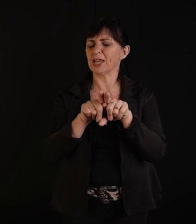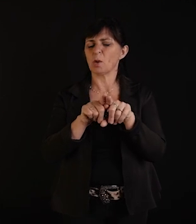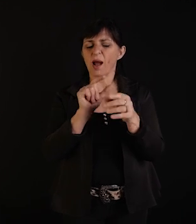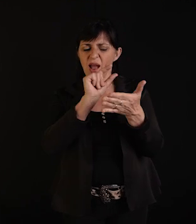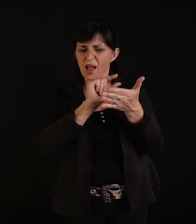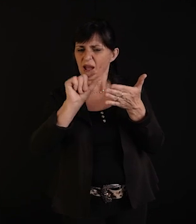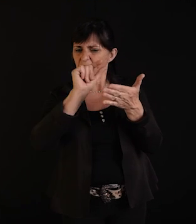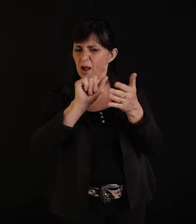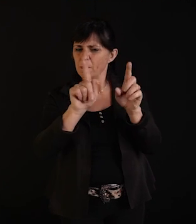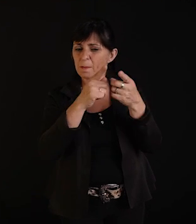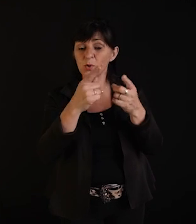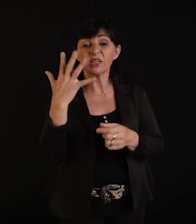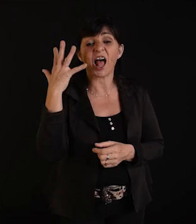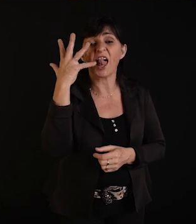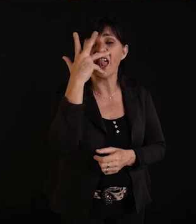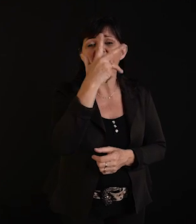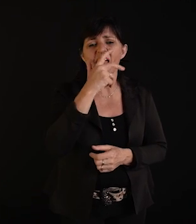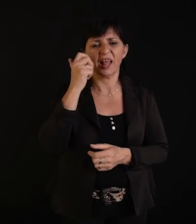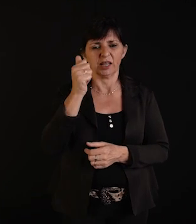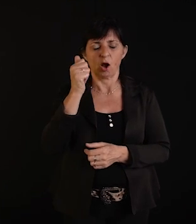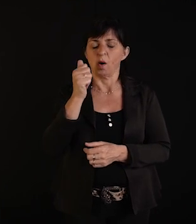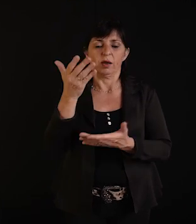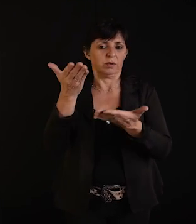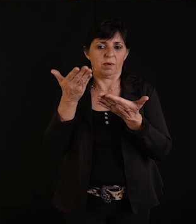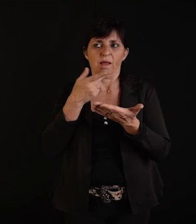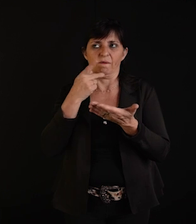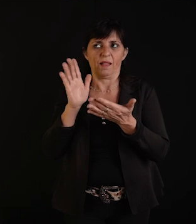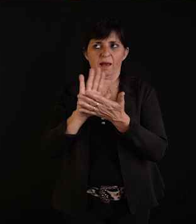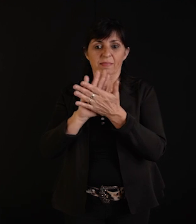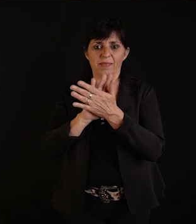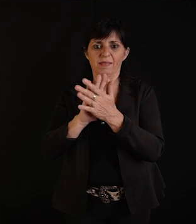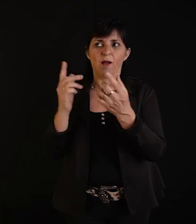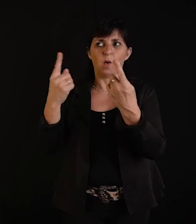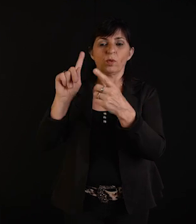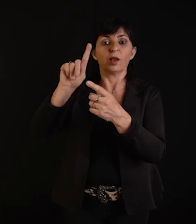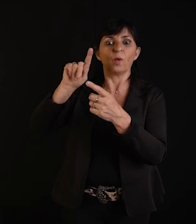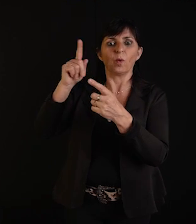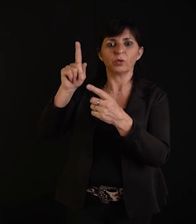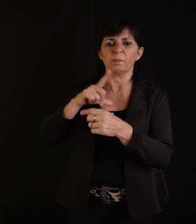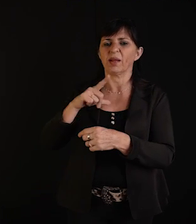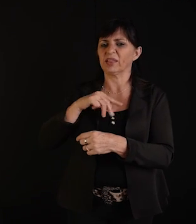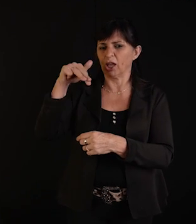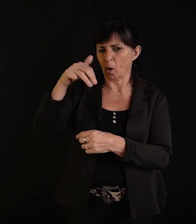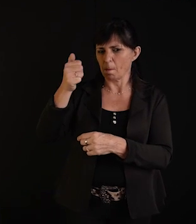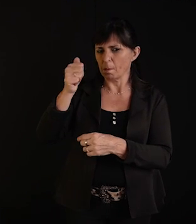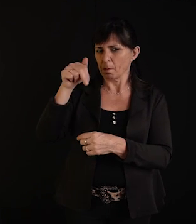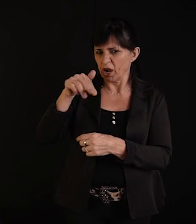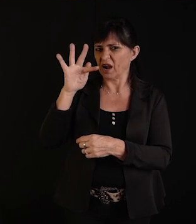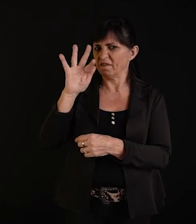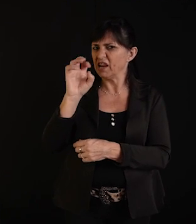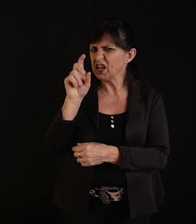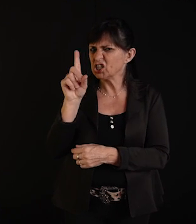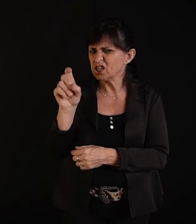sem querer ferir nenhum dos nossos grandes compositores que temos no conjunto, onde ele coloca a mão, cara, vem música